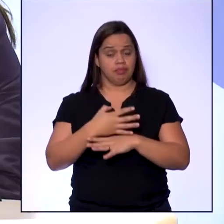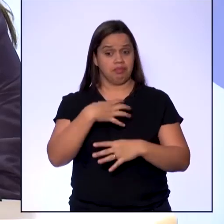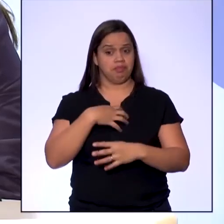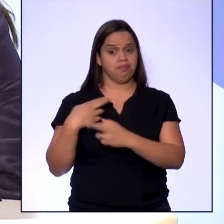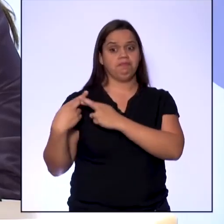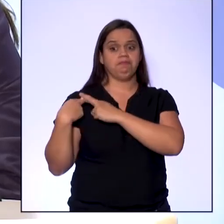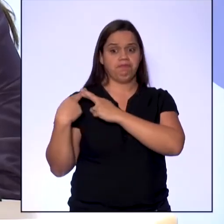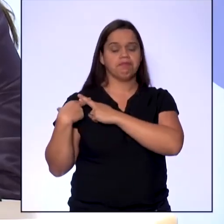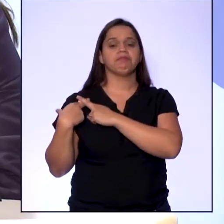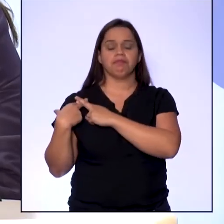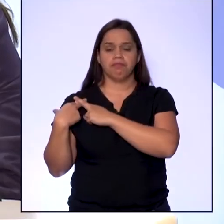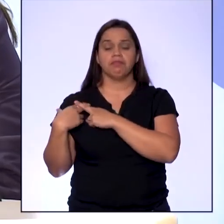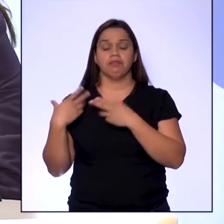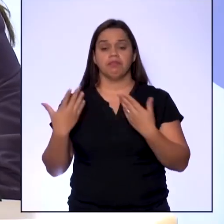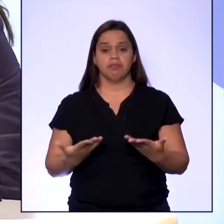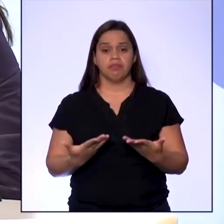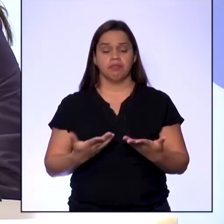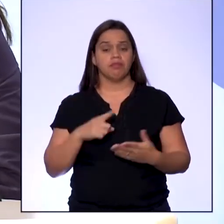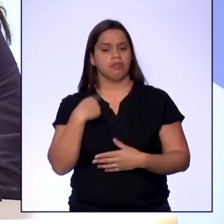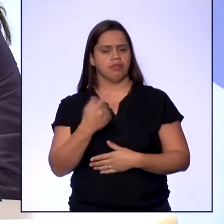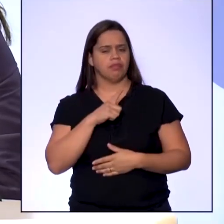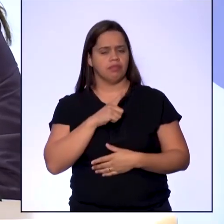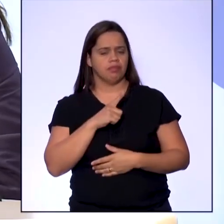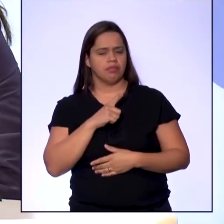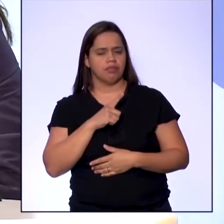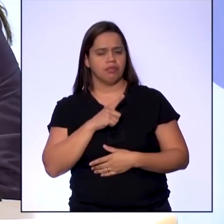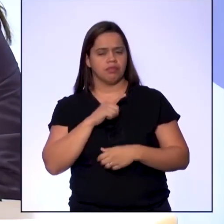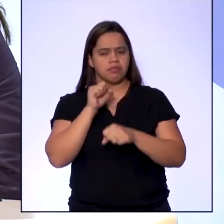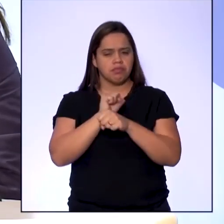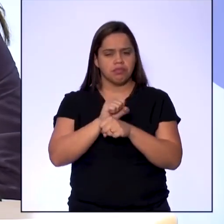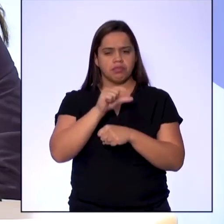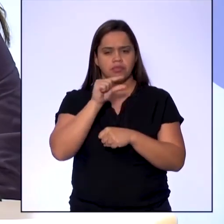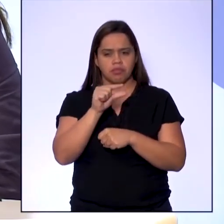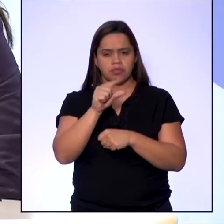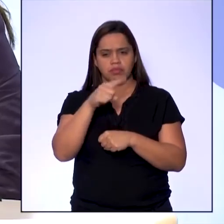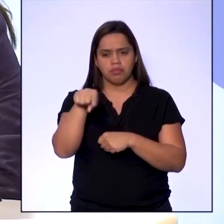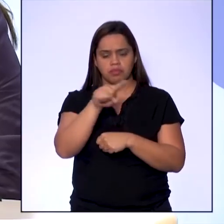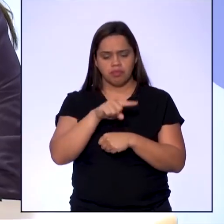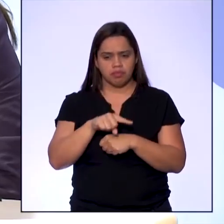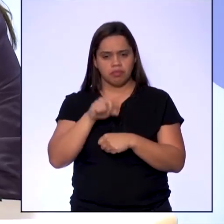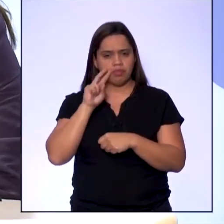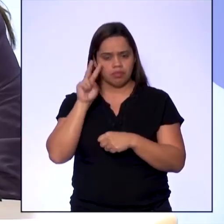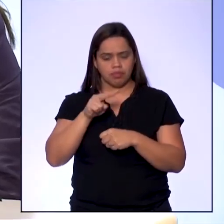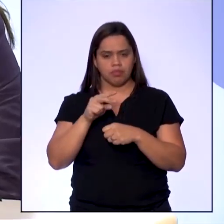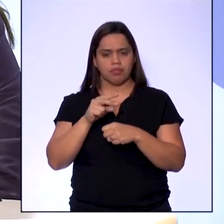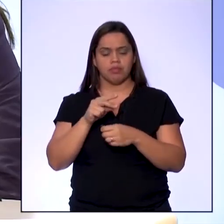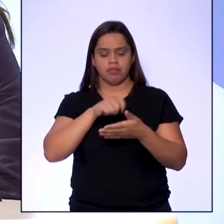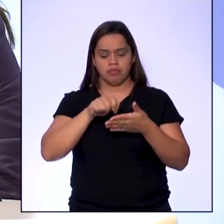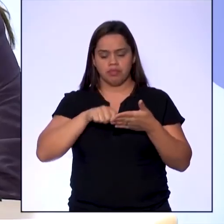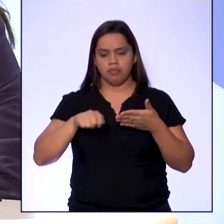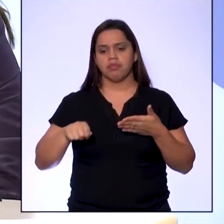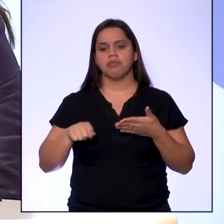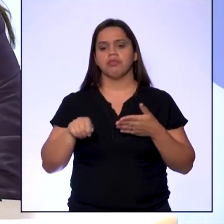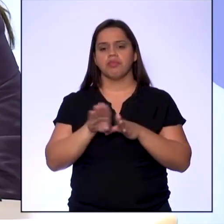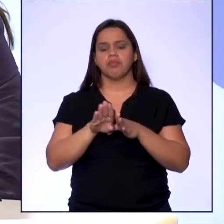Correto, professor? Isso mesmo, professor. Lembrando a todos vocês, né, que o nosso bate-papo está aberto para vocês registrarem as